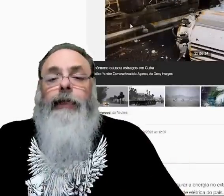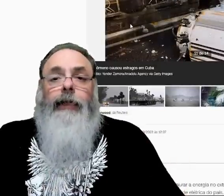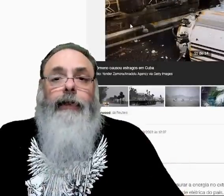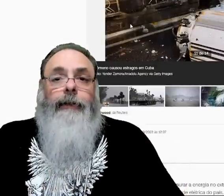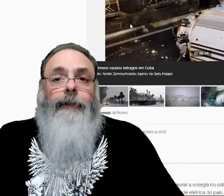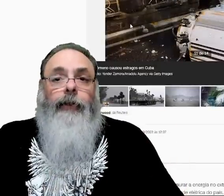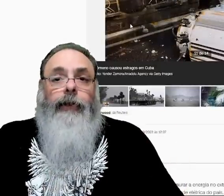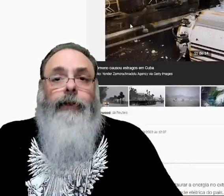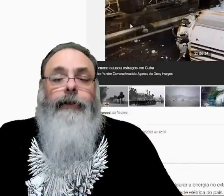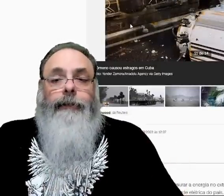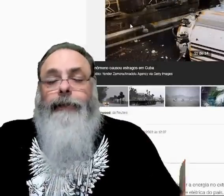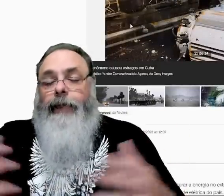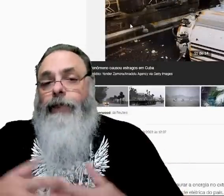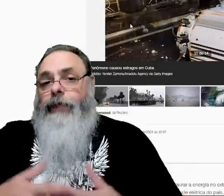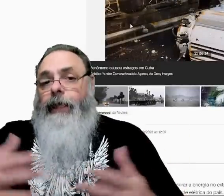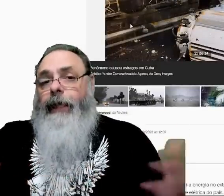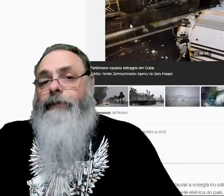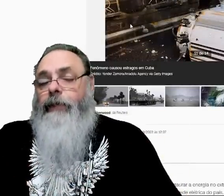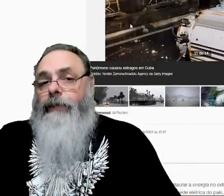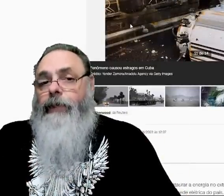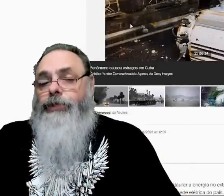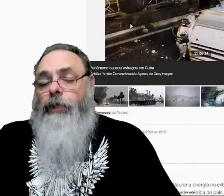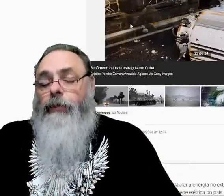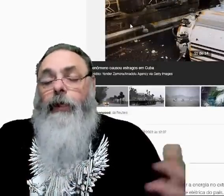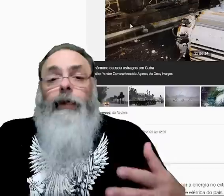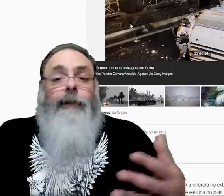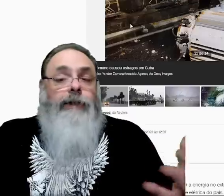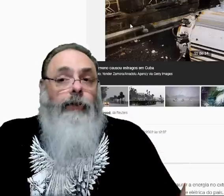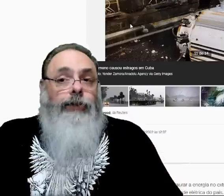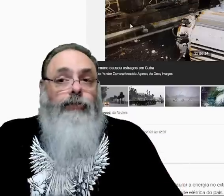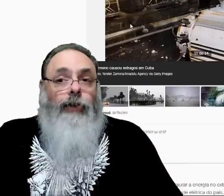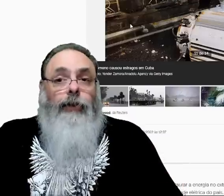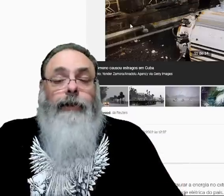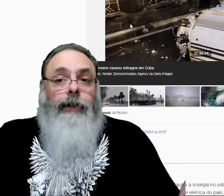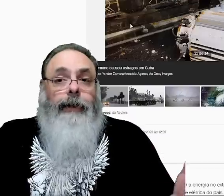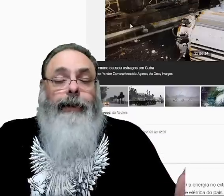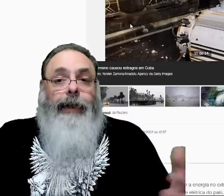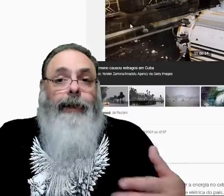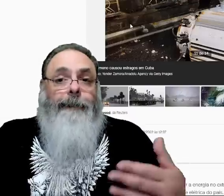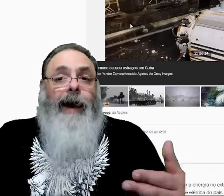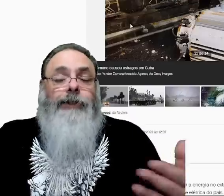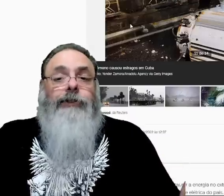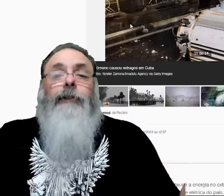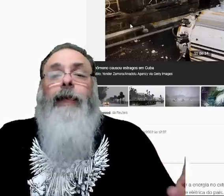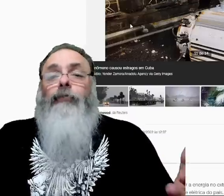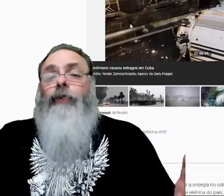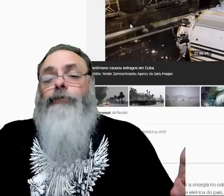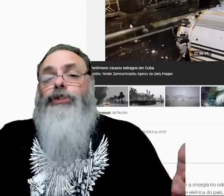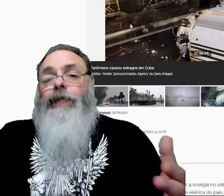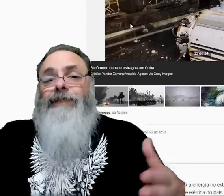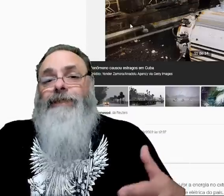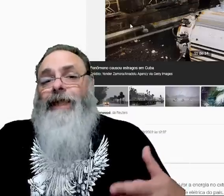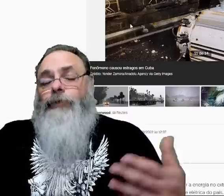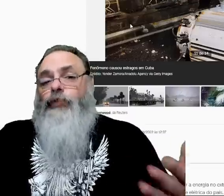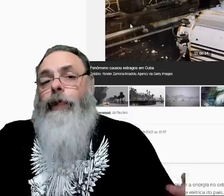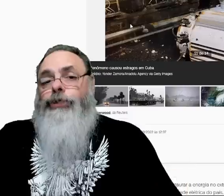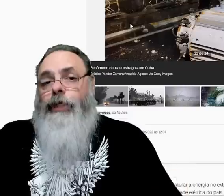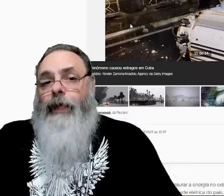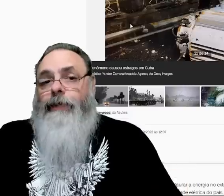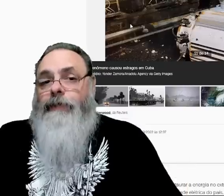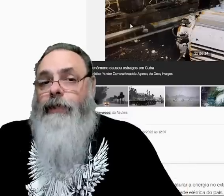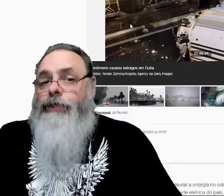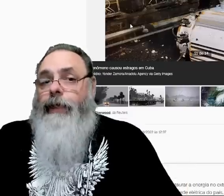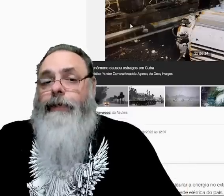da rede elétrica da região mas aquilo que a gente falou né é parte também o fato de já estar